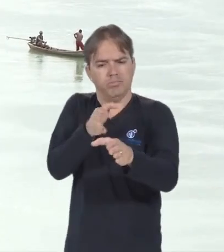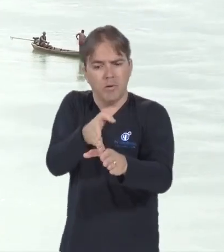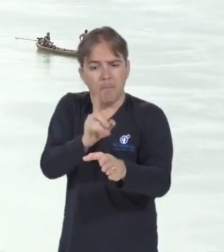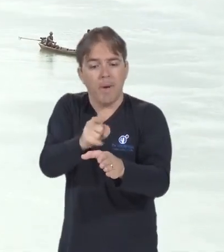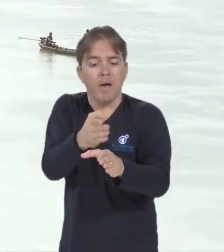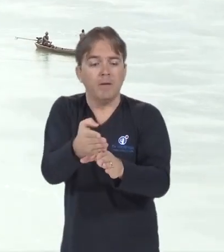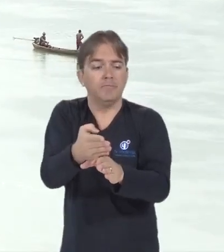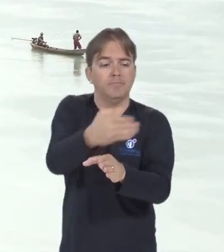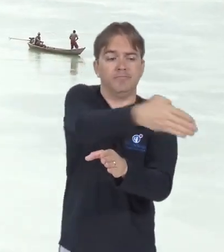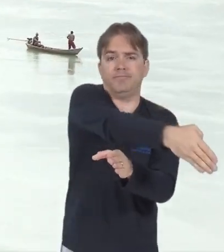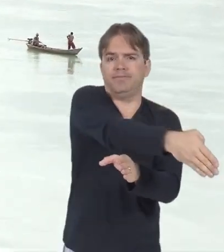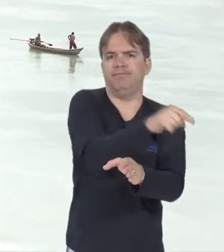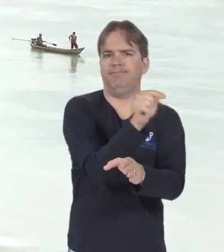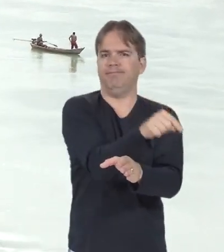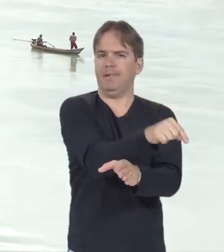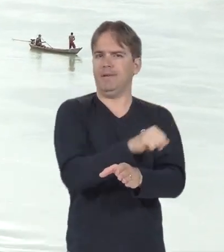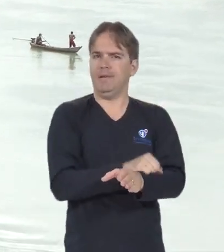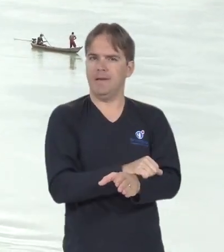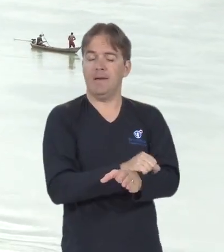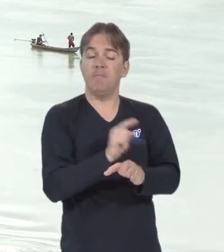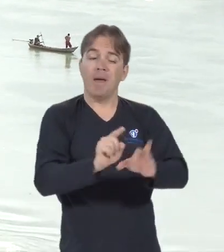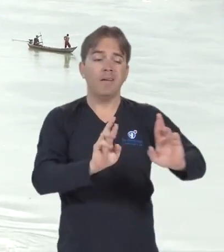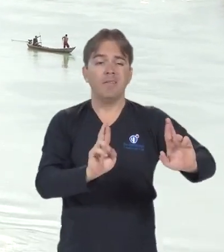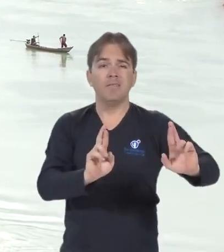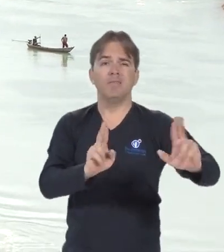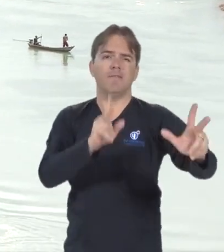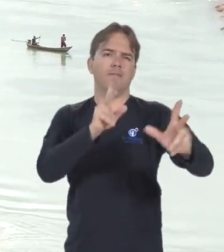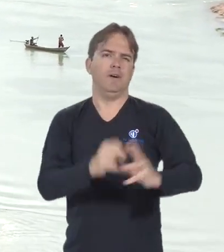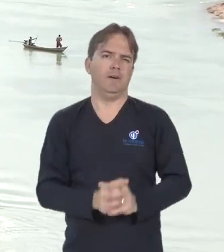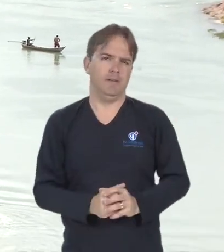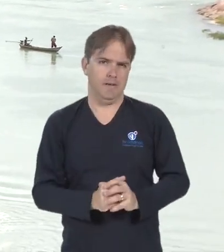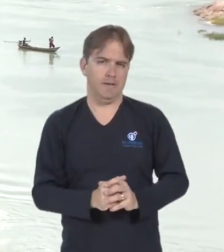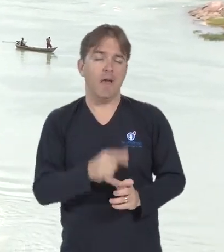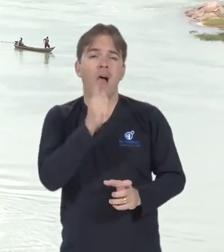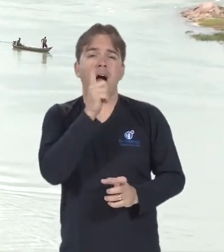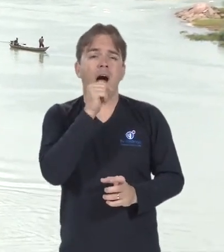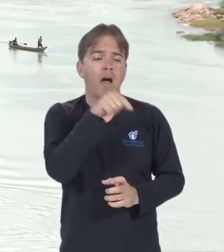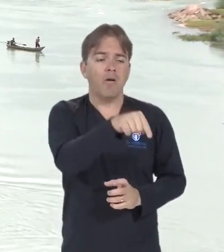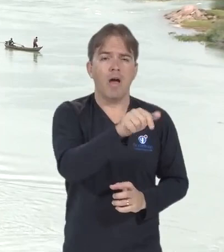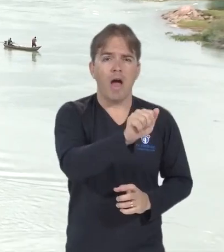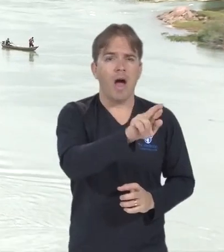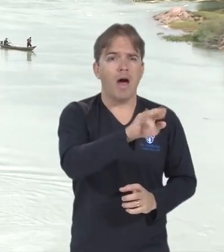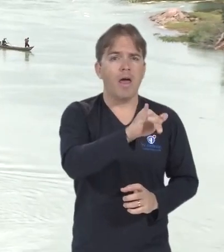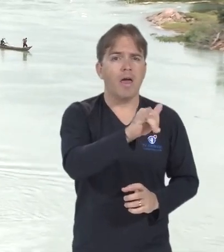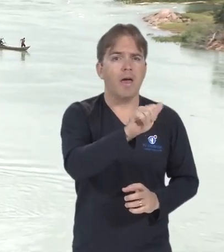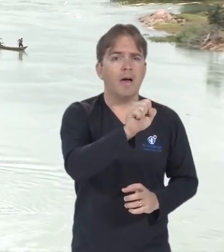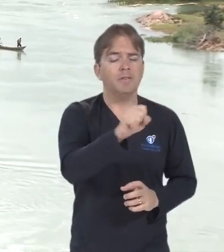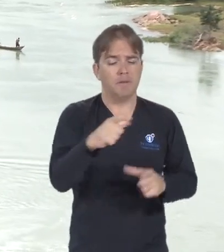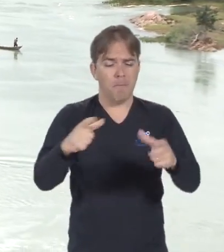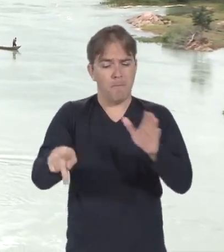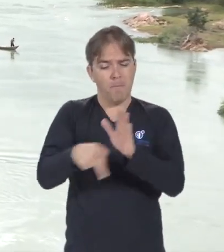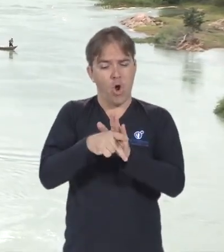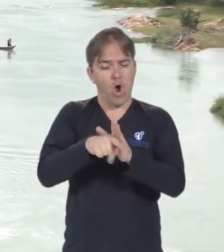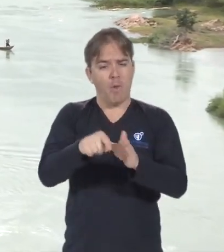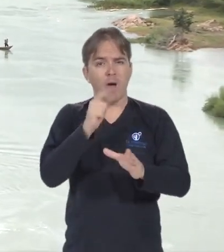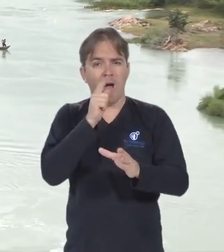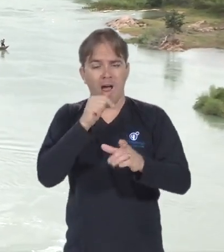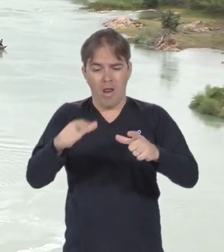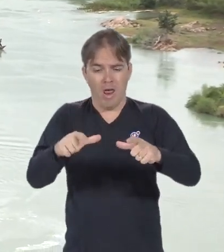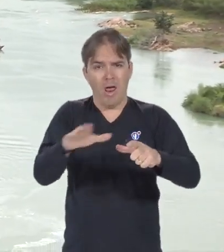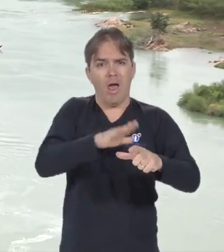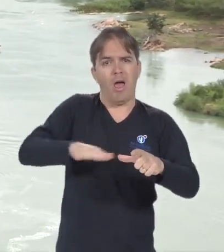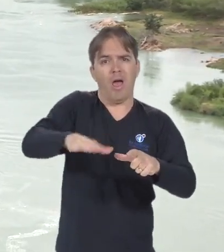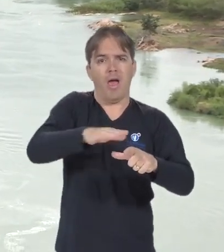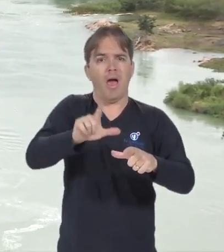entre rio e lago é diferente. Então, como a água que vai para o reservatório Areias é proveniente do reservatório de